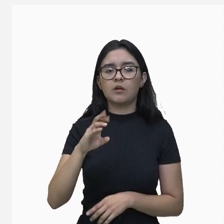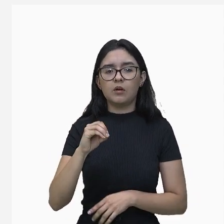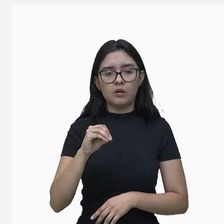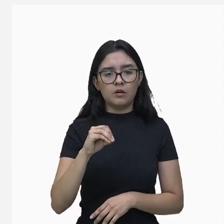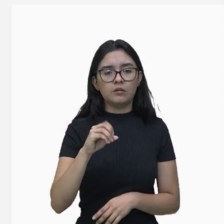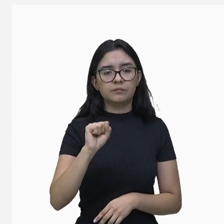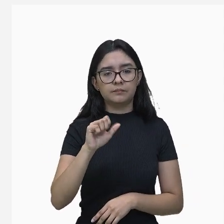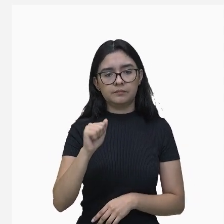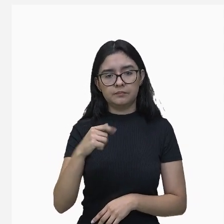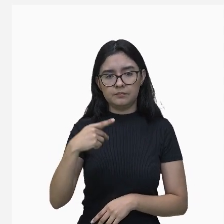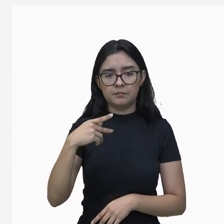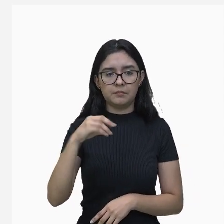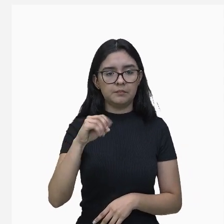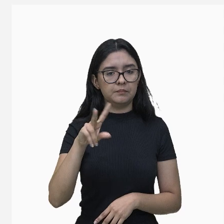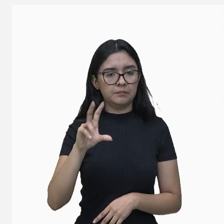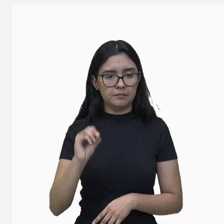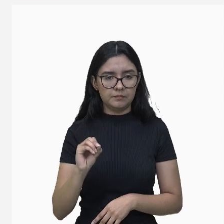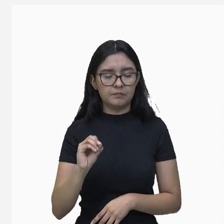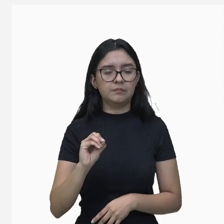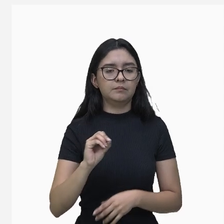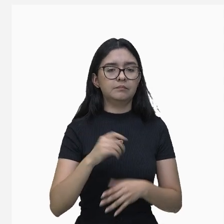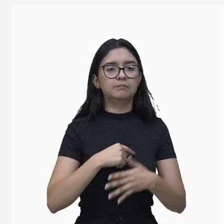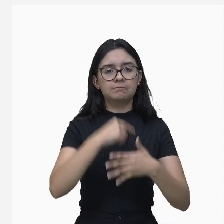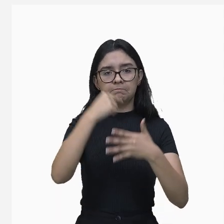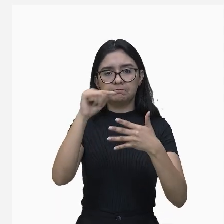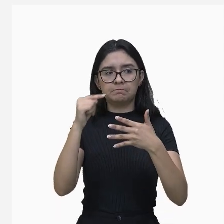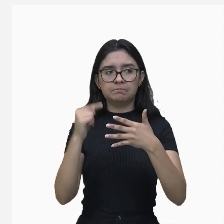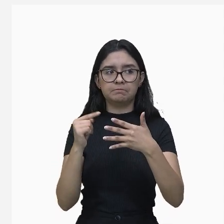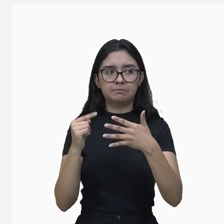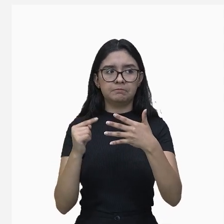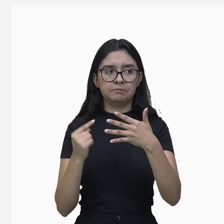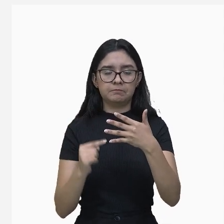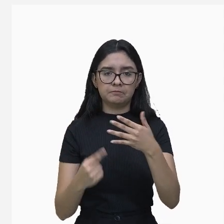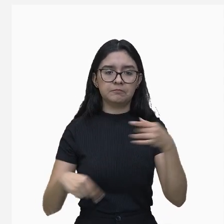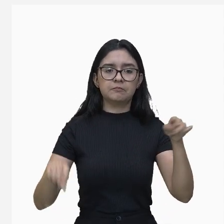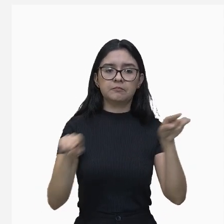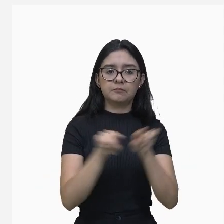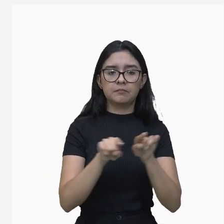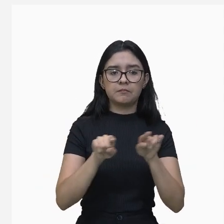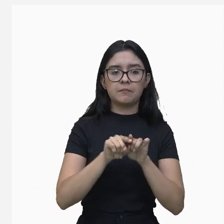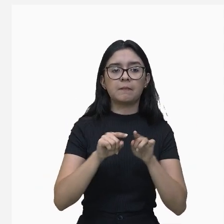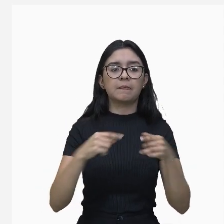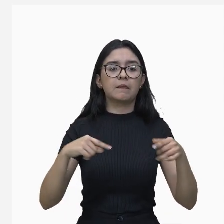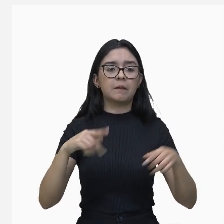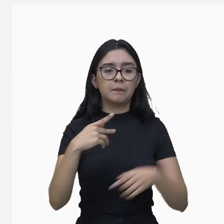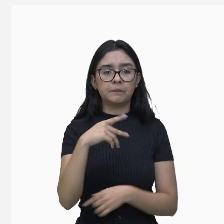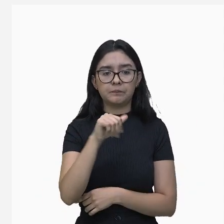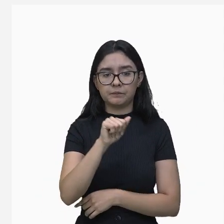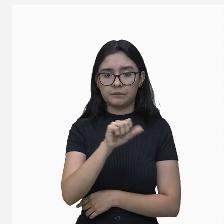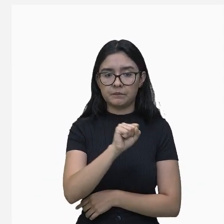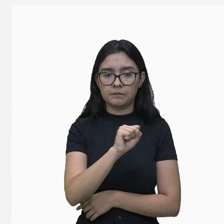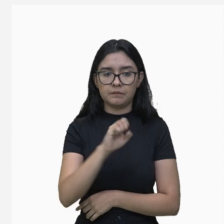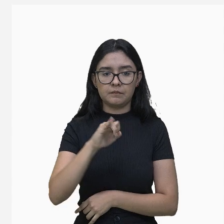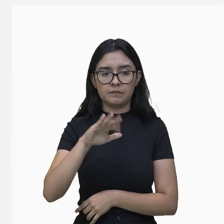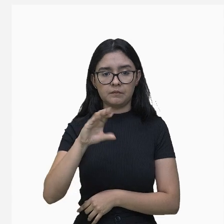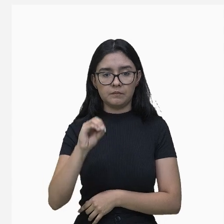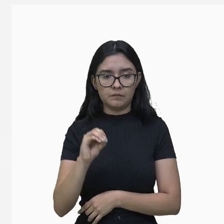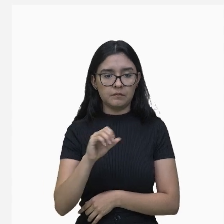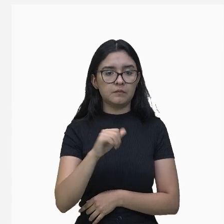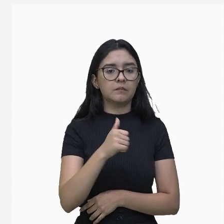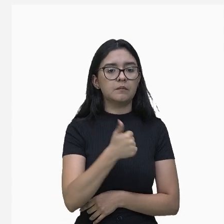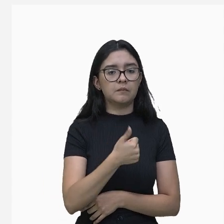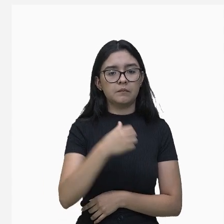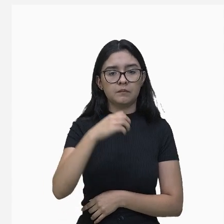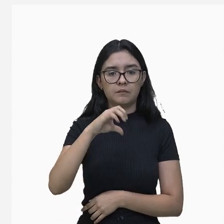1945, Claro Enigma, 1951, Passeios na Ilha, 1952, Viola no